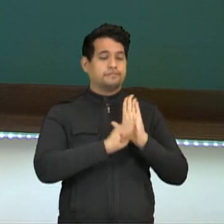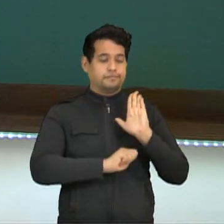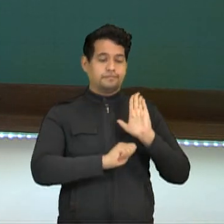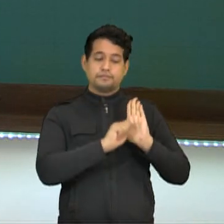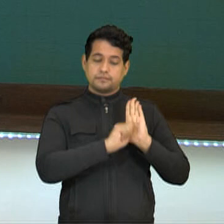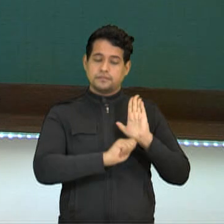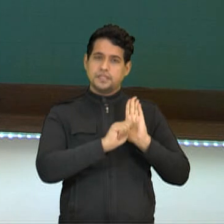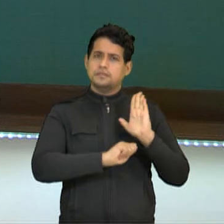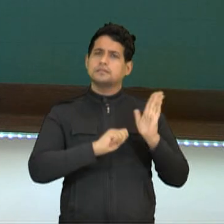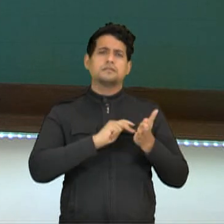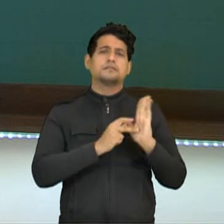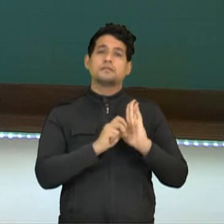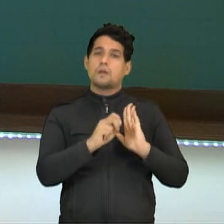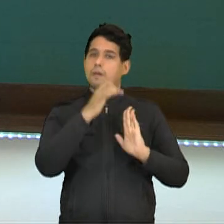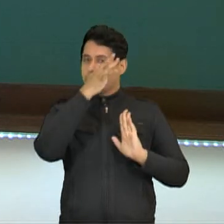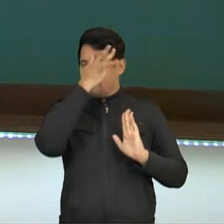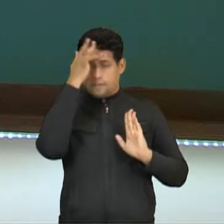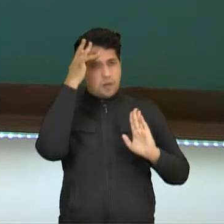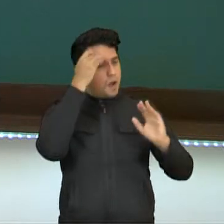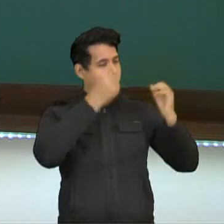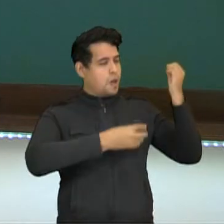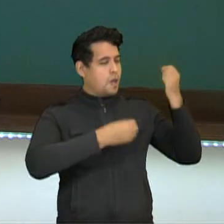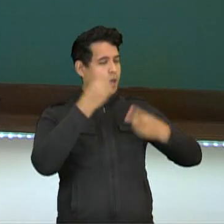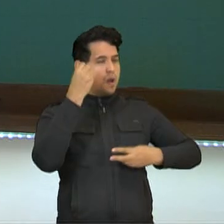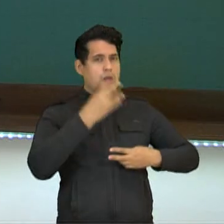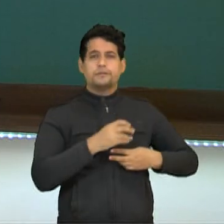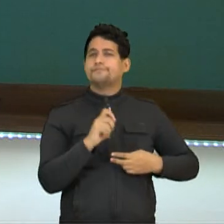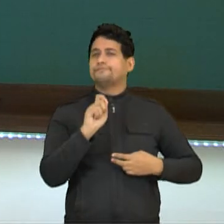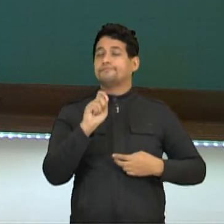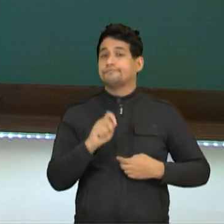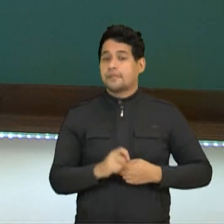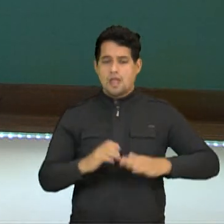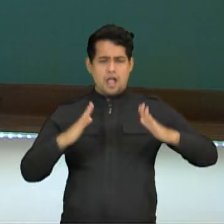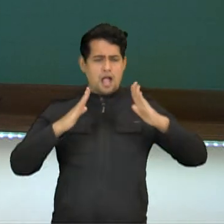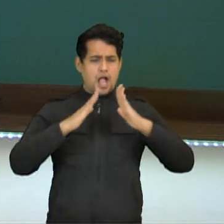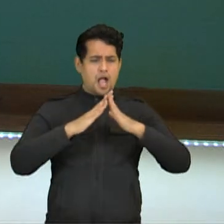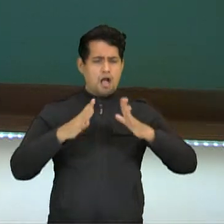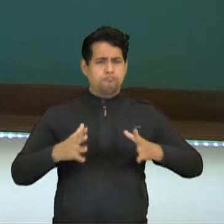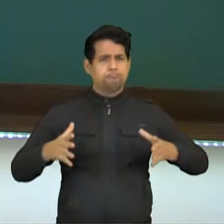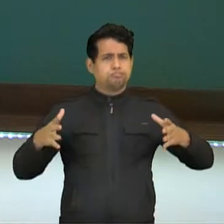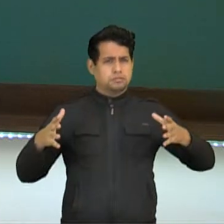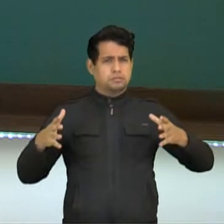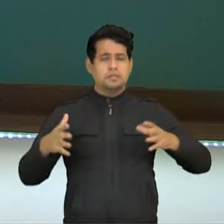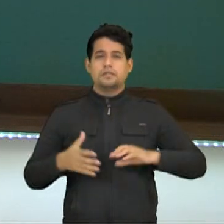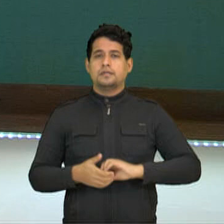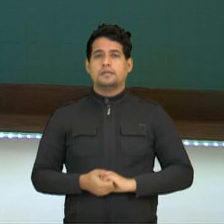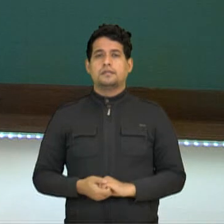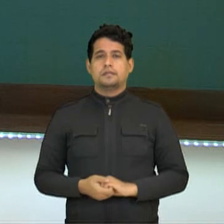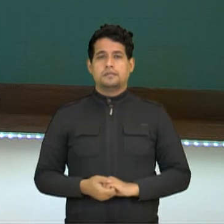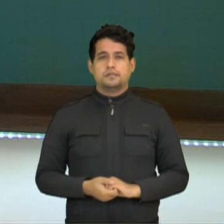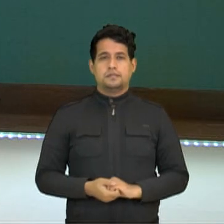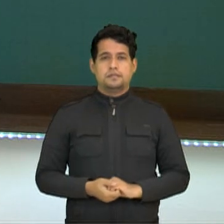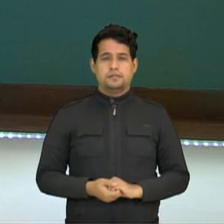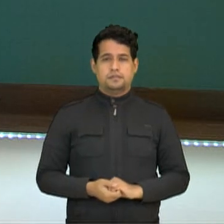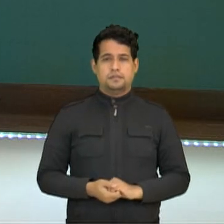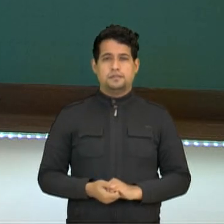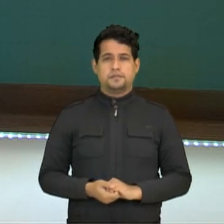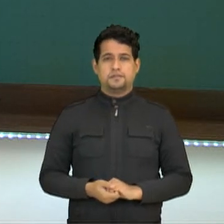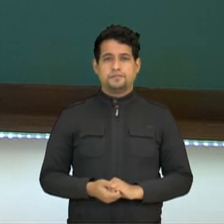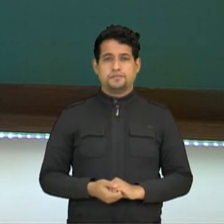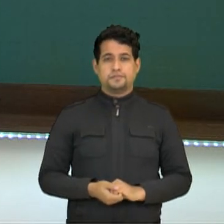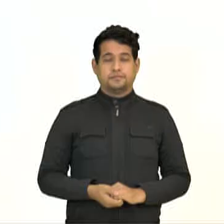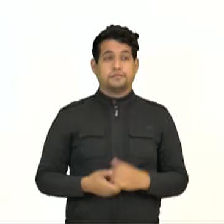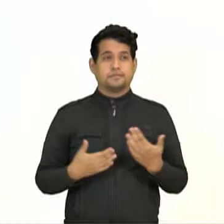texto é alguém descrevendo o quê? A sua big house, certo? Perfeito. Answer